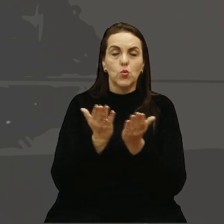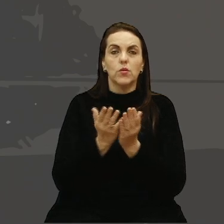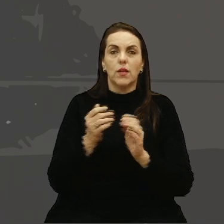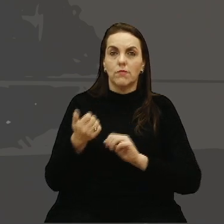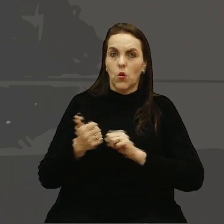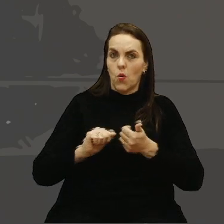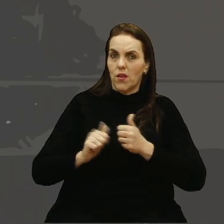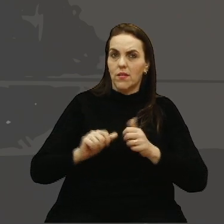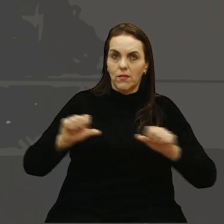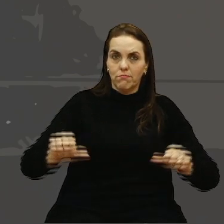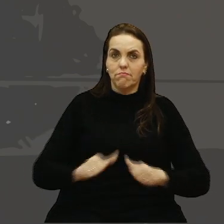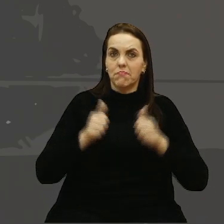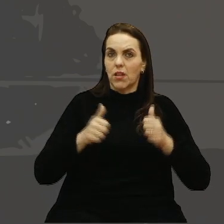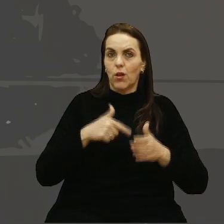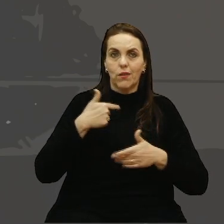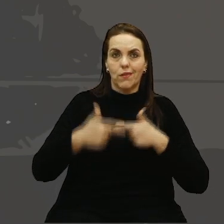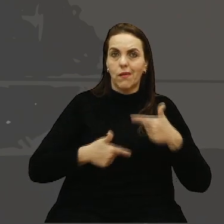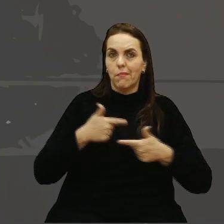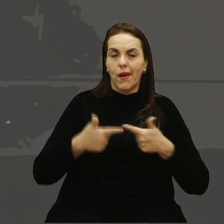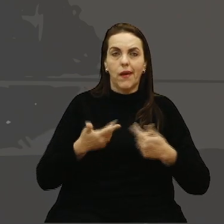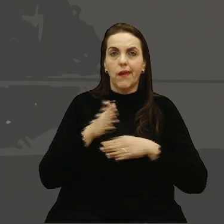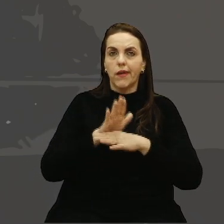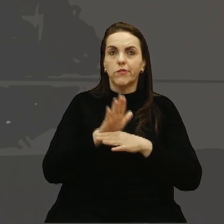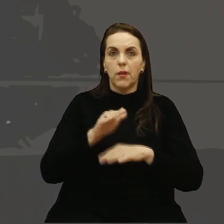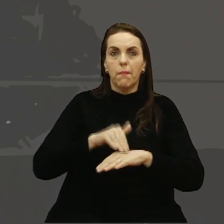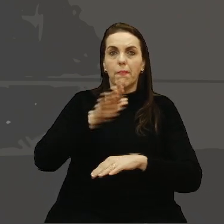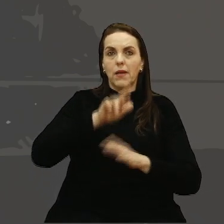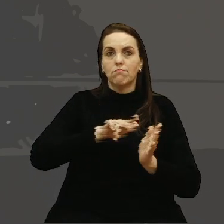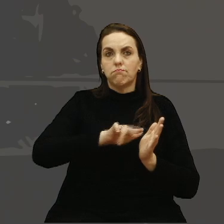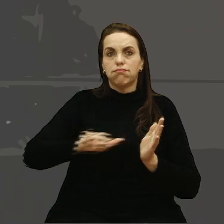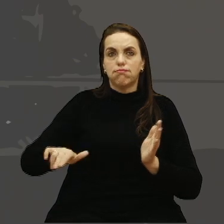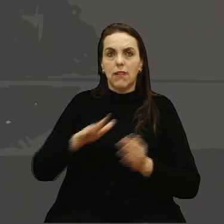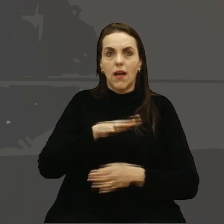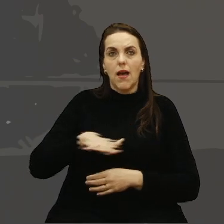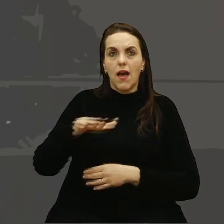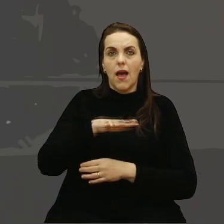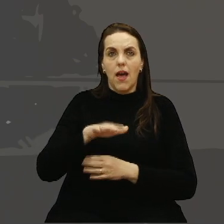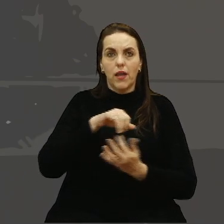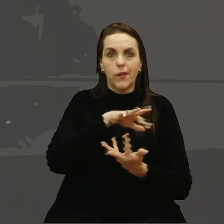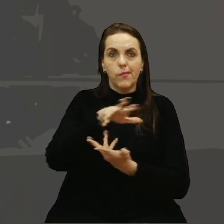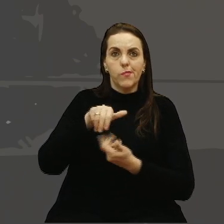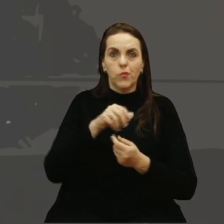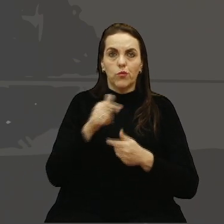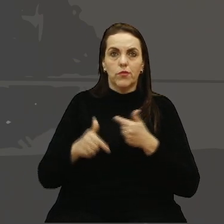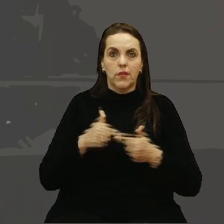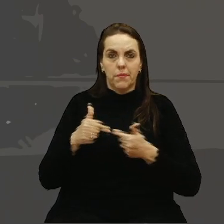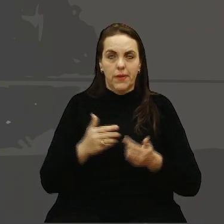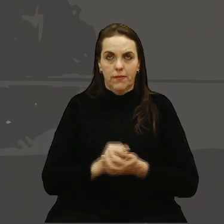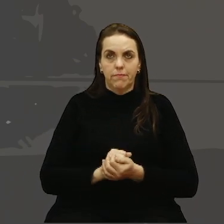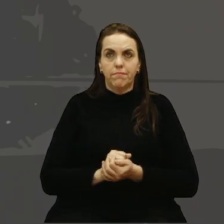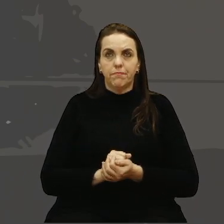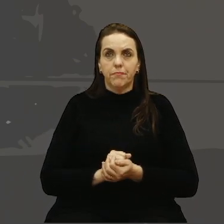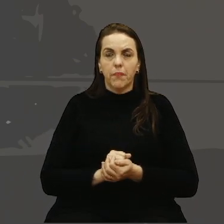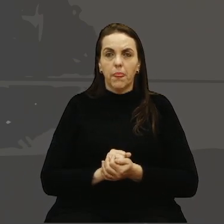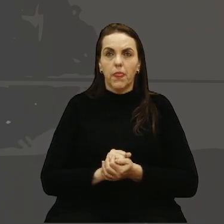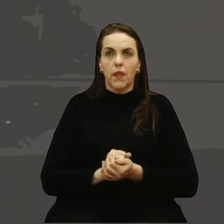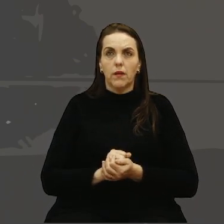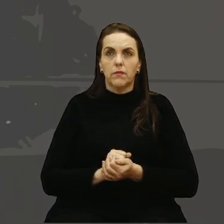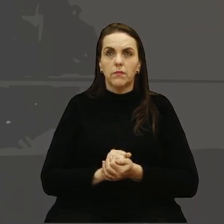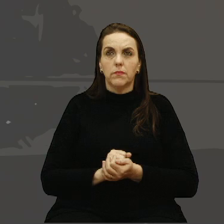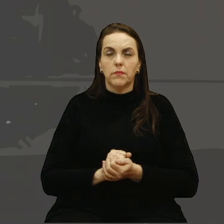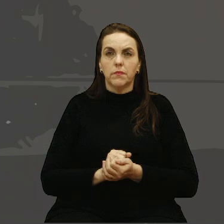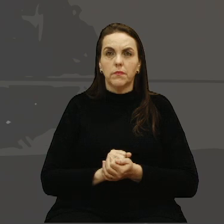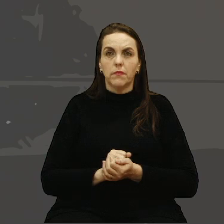trabalho e poderem contribuir muito mais com as diferentes áreas que nós temos no mundo do trabalho. Pode passar. Pode passar que eu quero ir para a parte